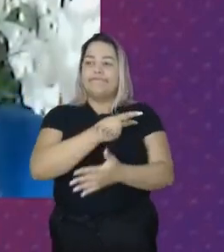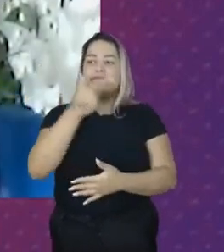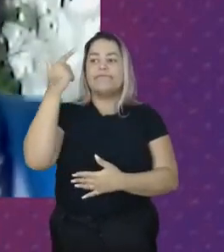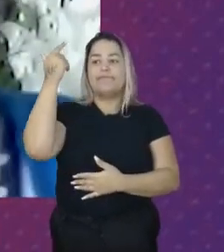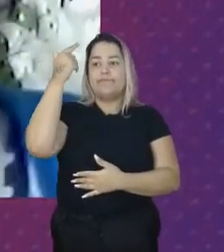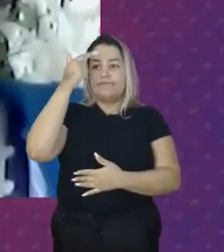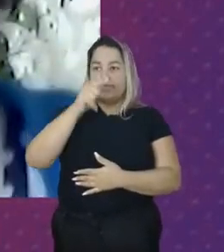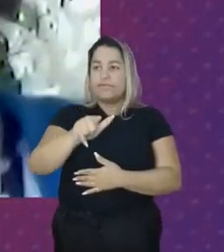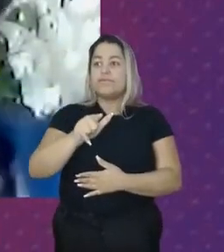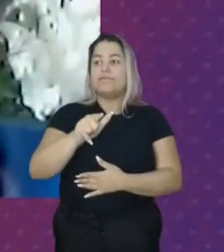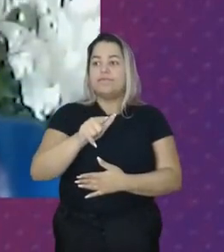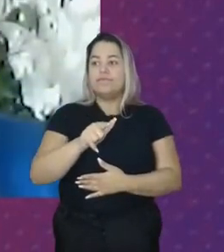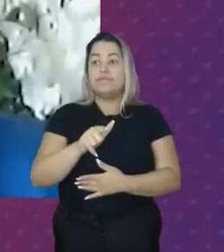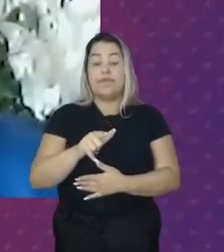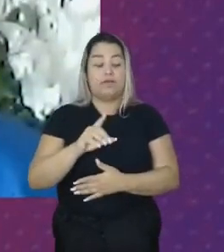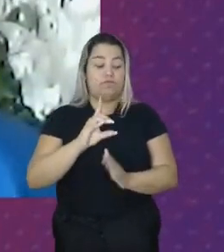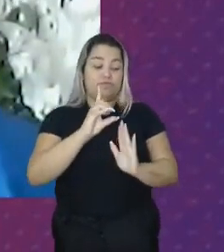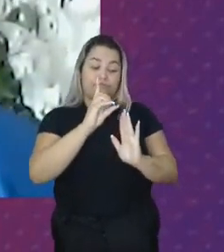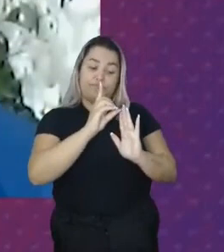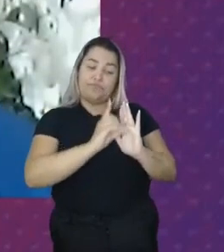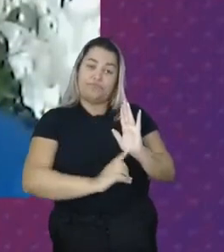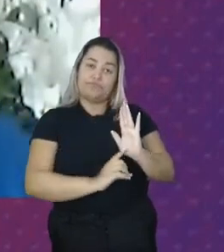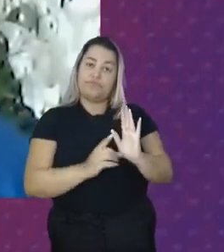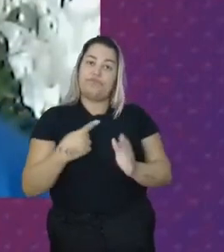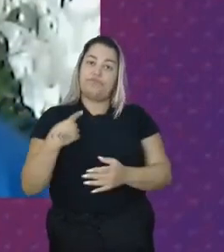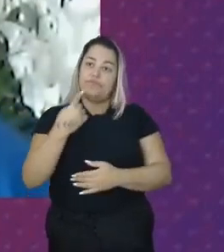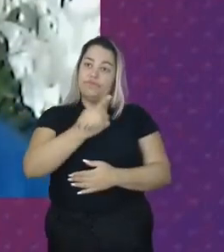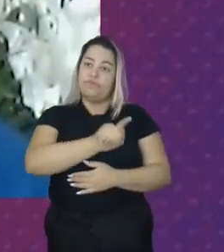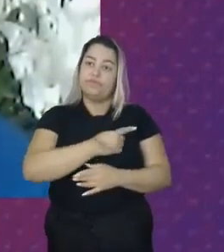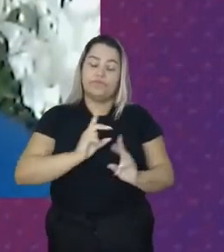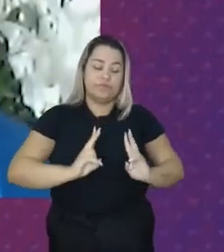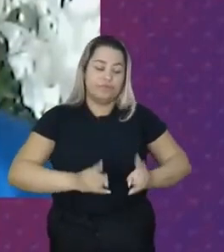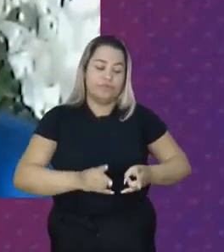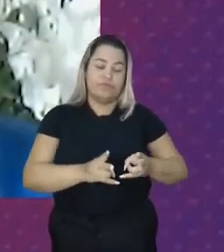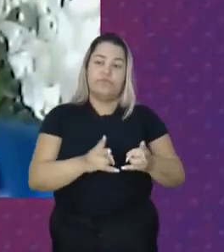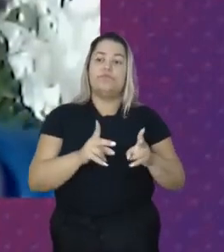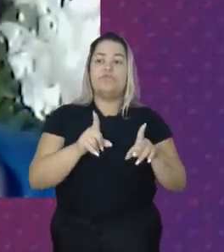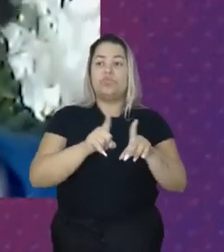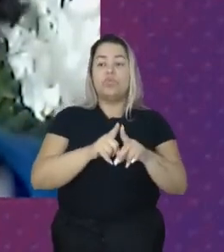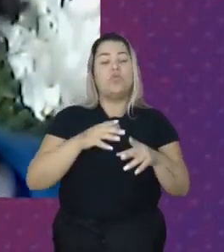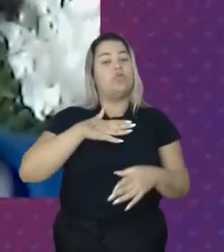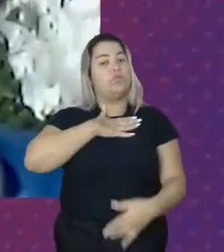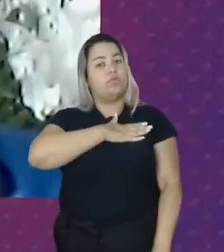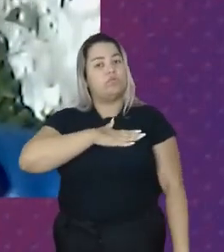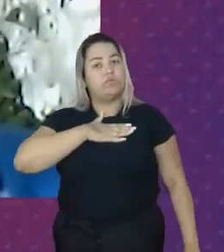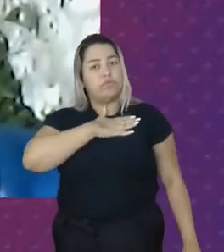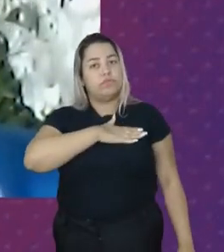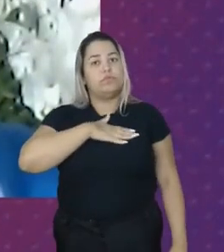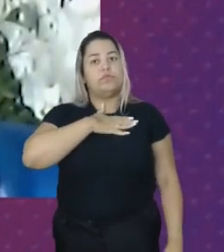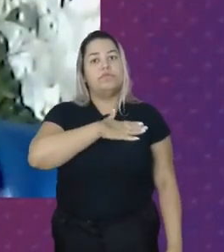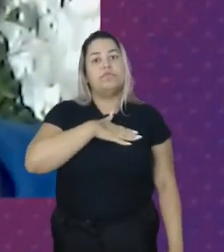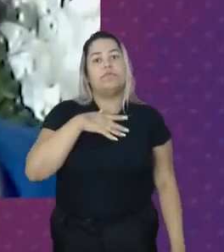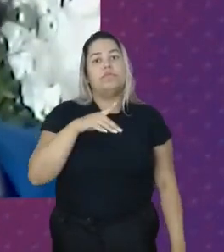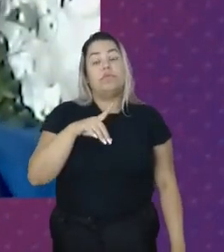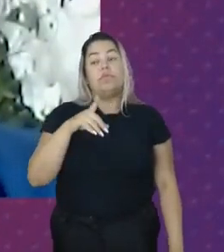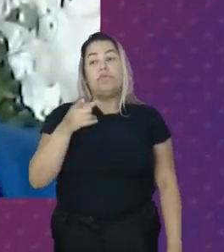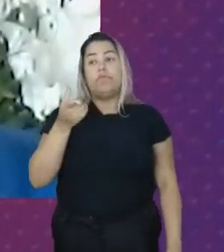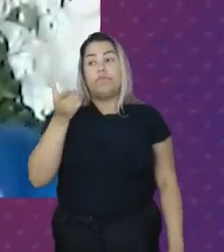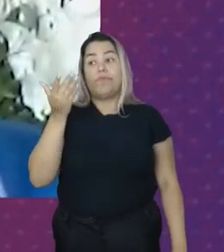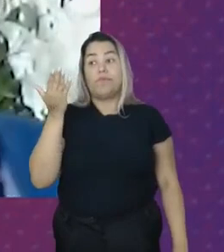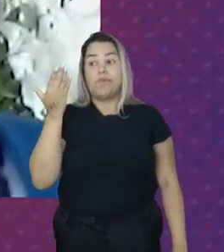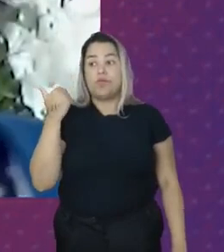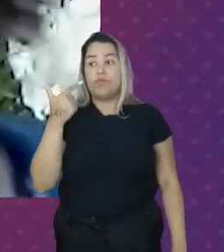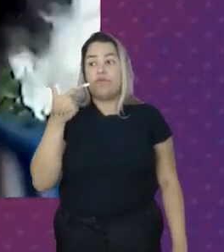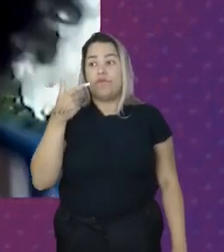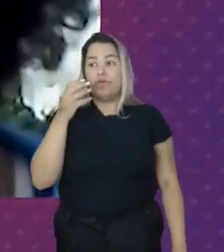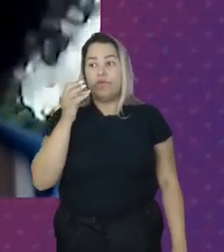conquistaram parte de direitos. Nós continuamos lutando, e eu tive a honra de ser, depois de 20